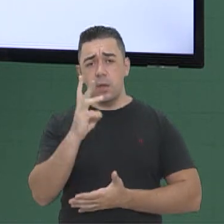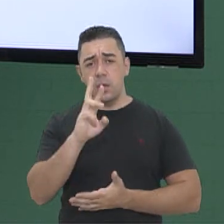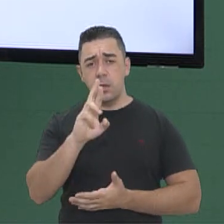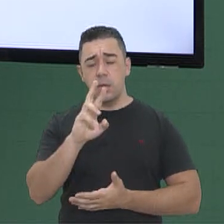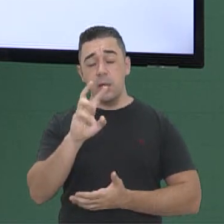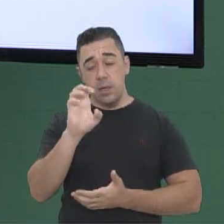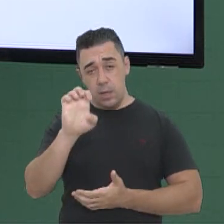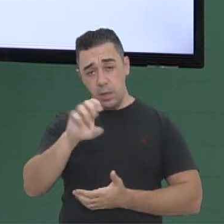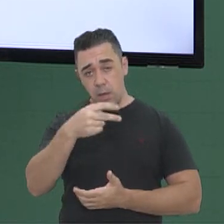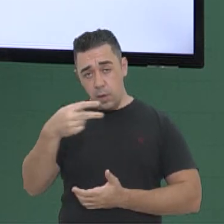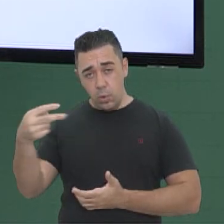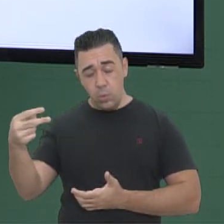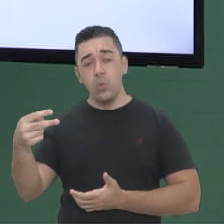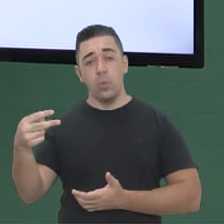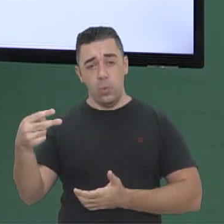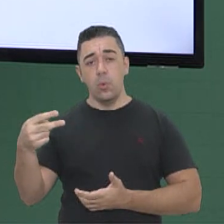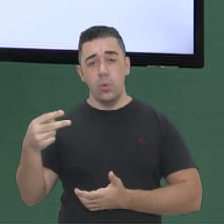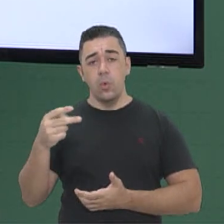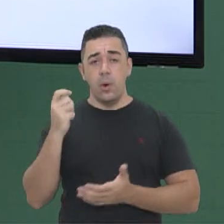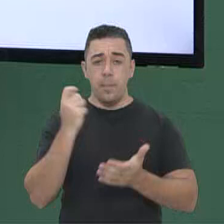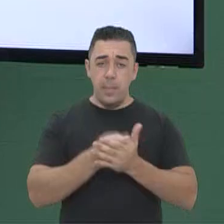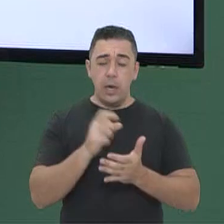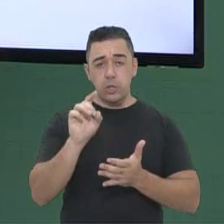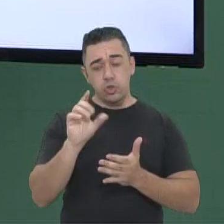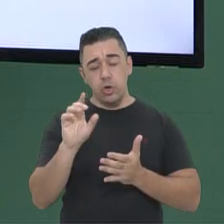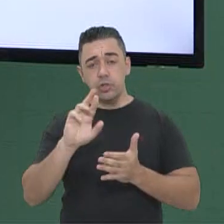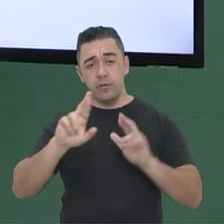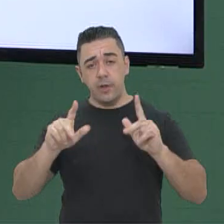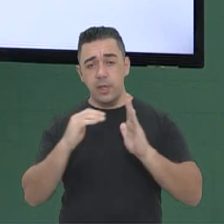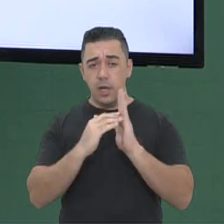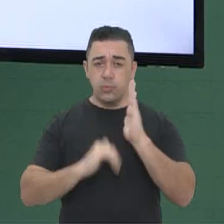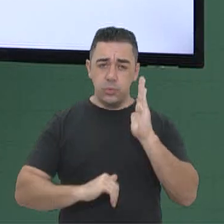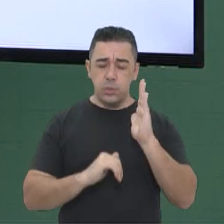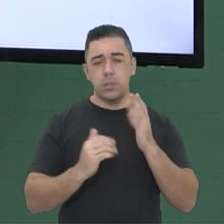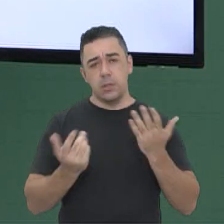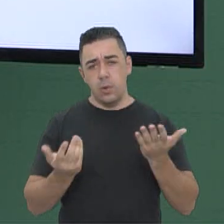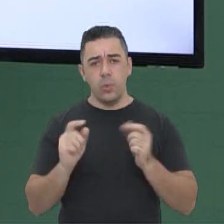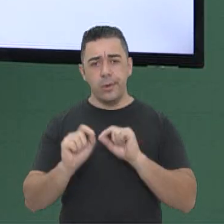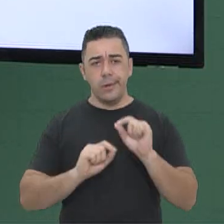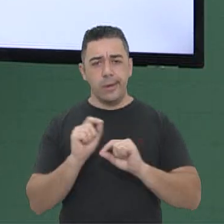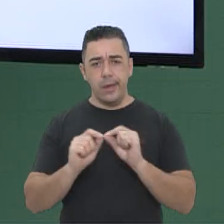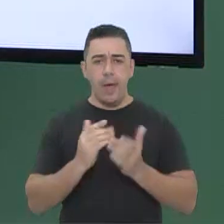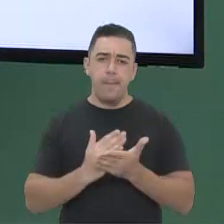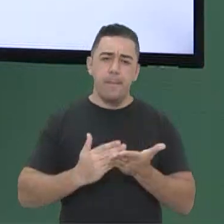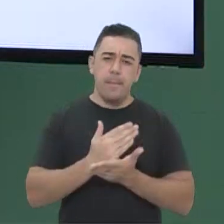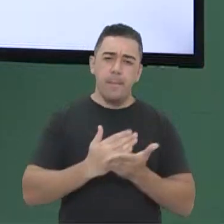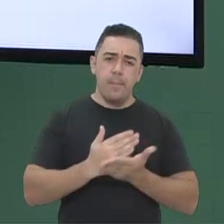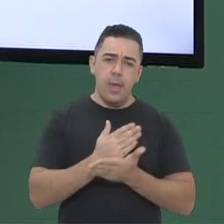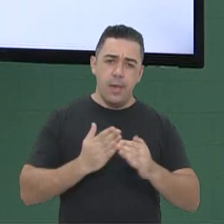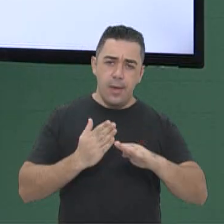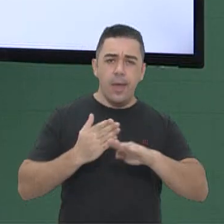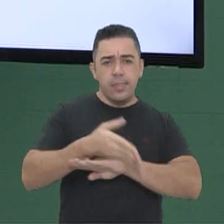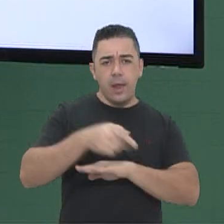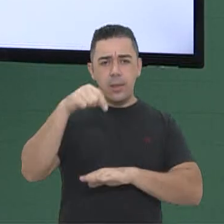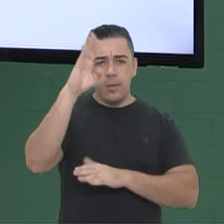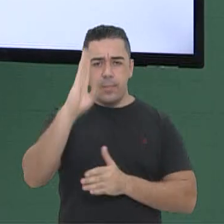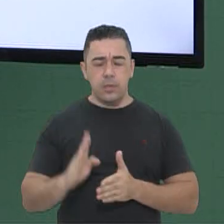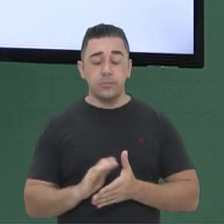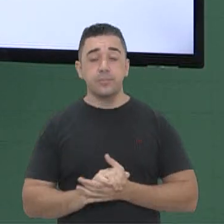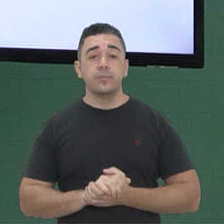euros, com exceção da tarifa reduzida, que seria basicamente a nossa meia entrada aqui no